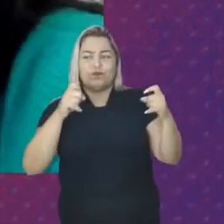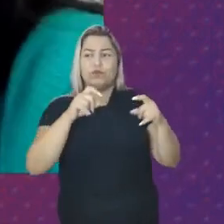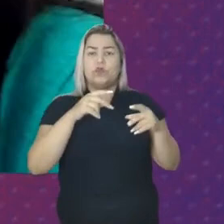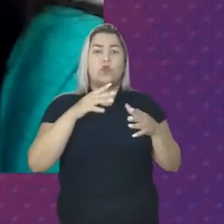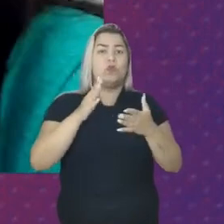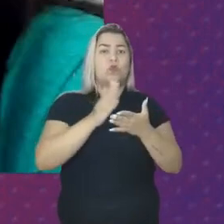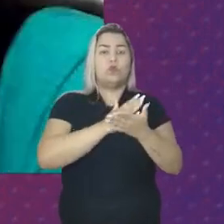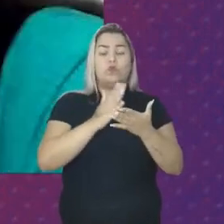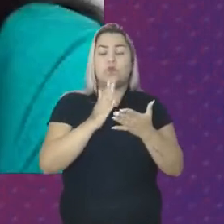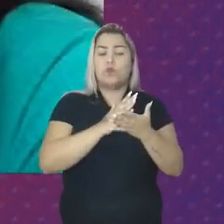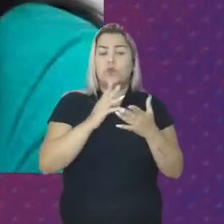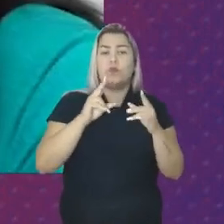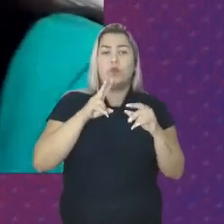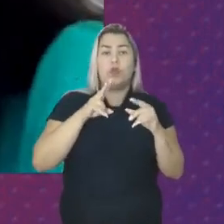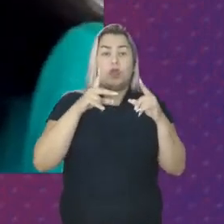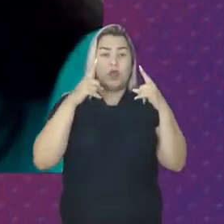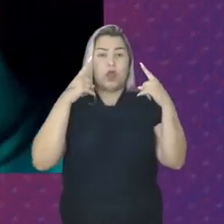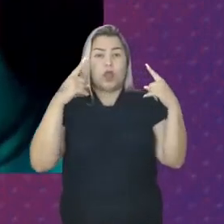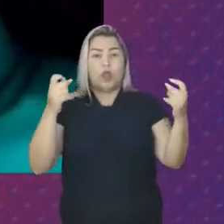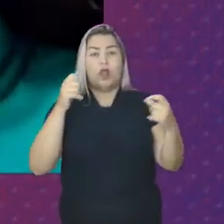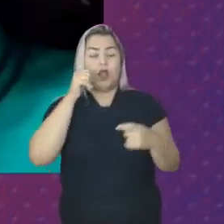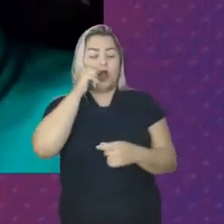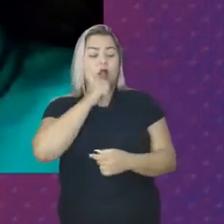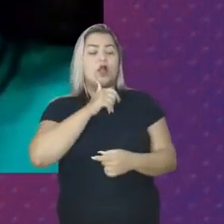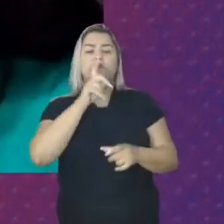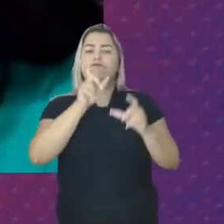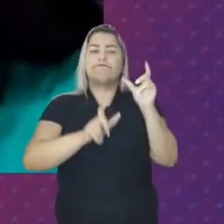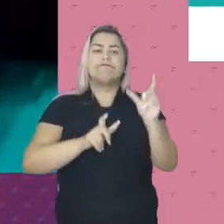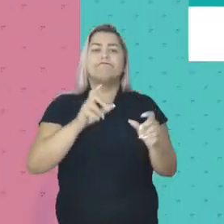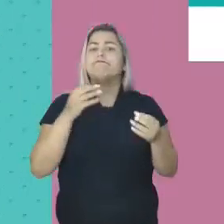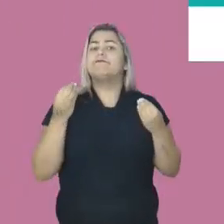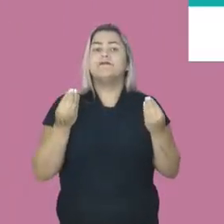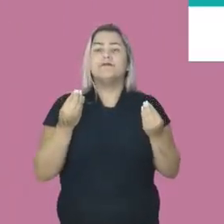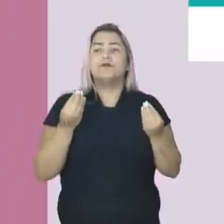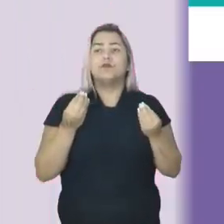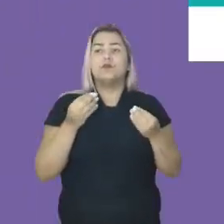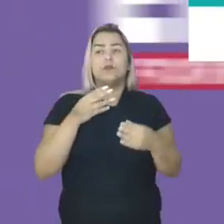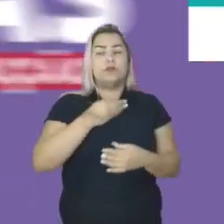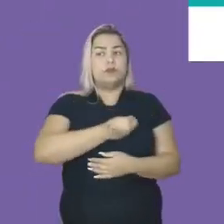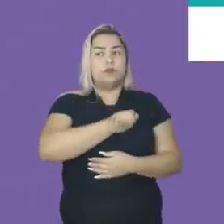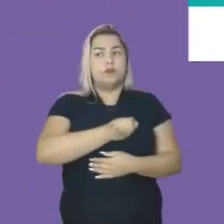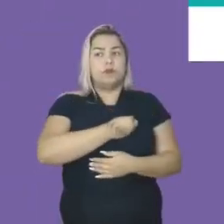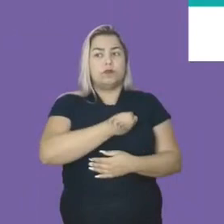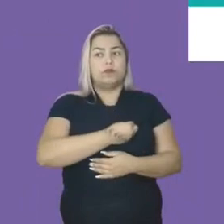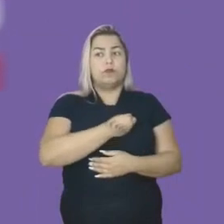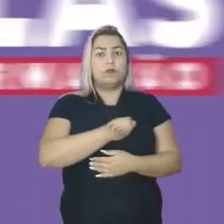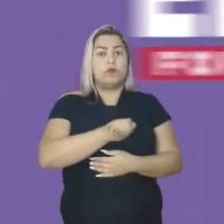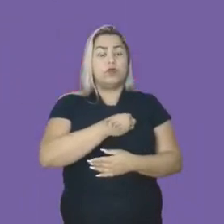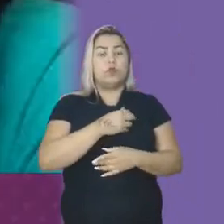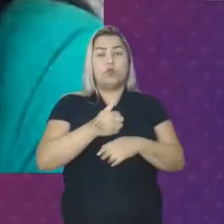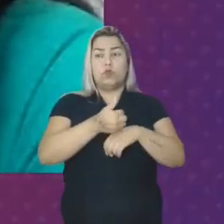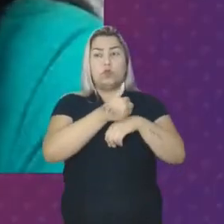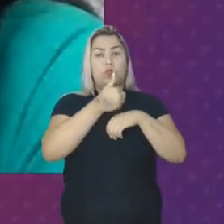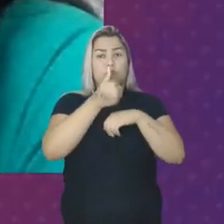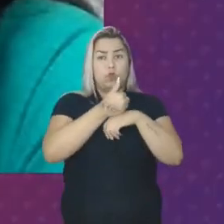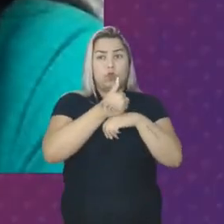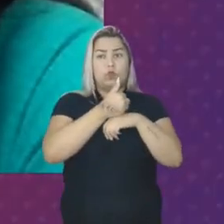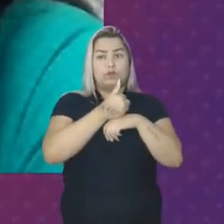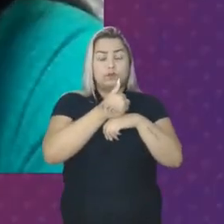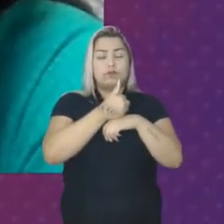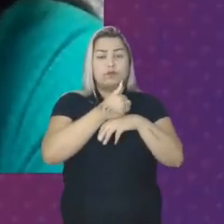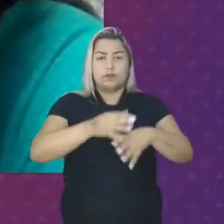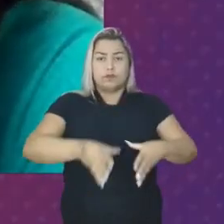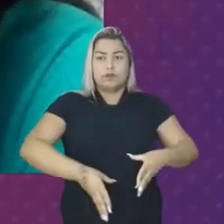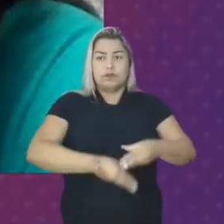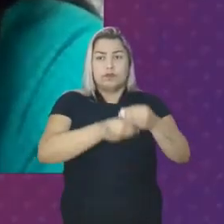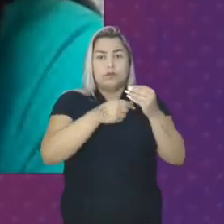de violência, quem são essas mulheres, a região, isso, a região que elas vivem, que a partir do golpe que foi